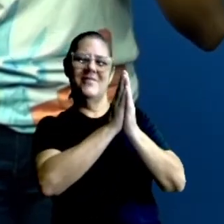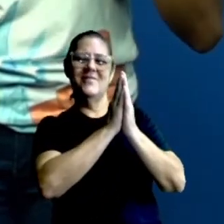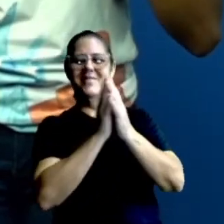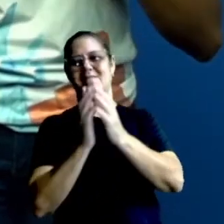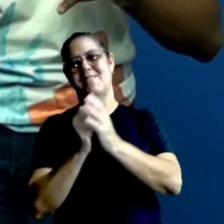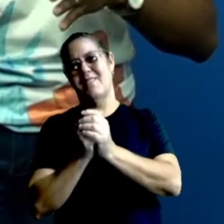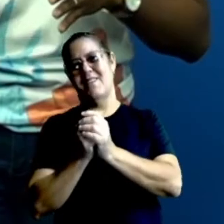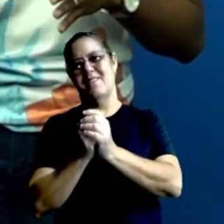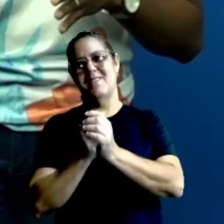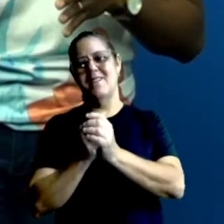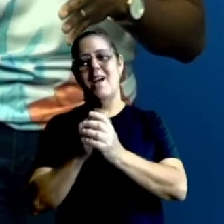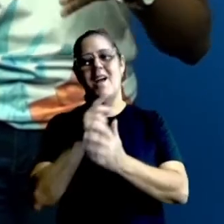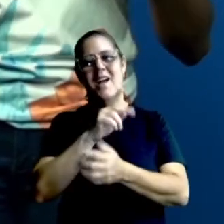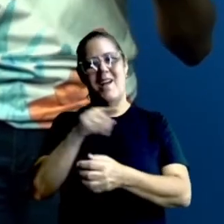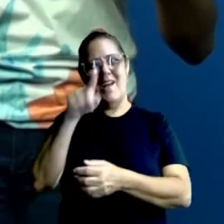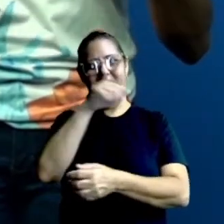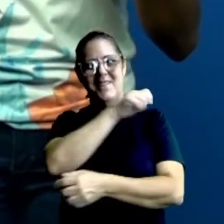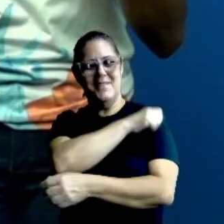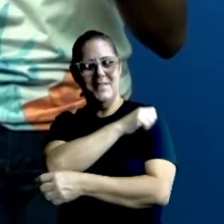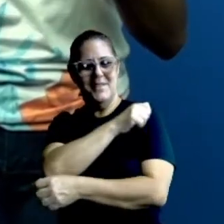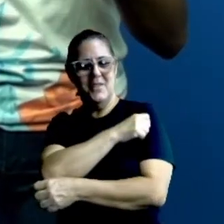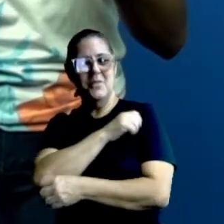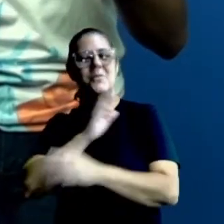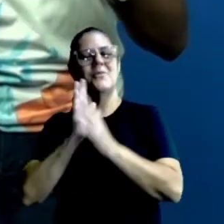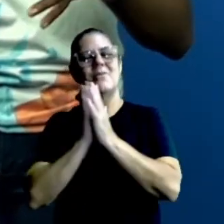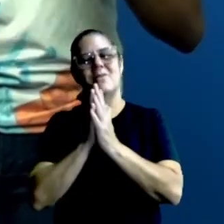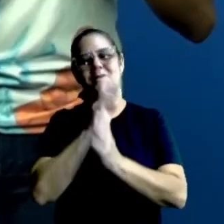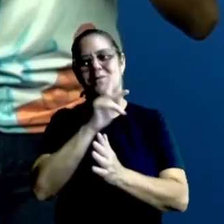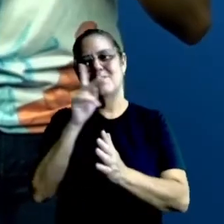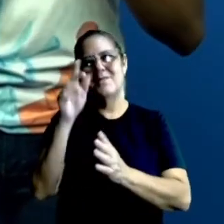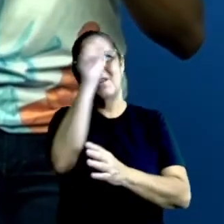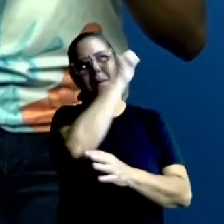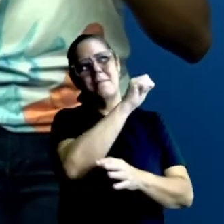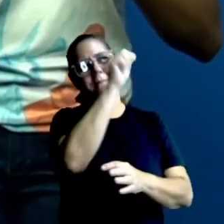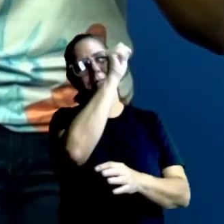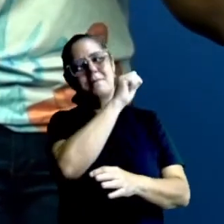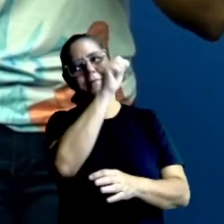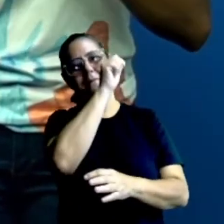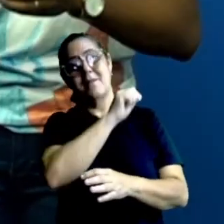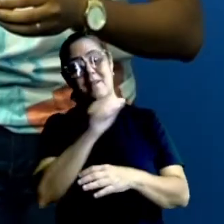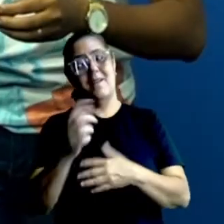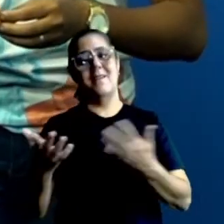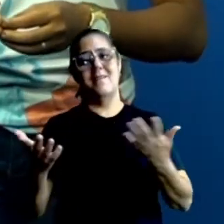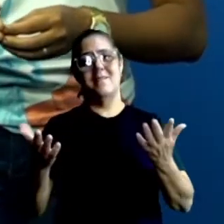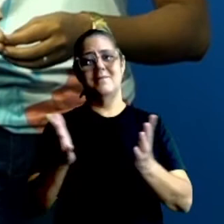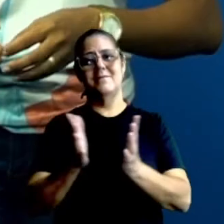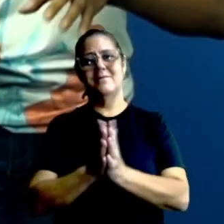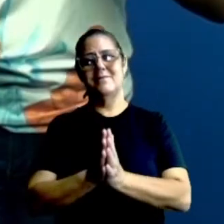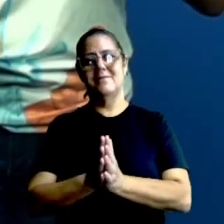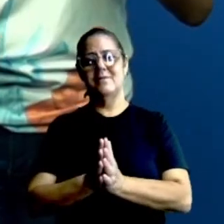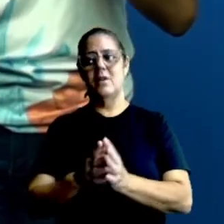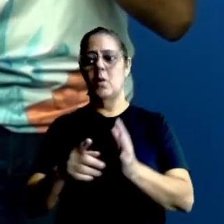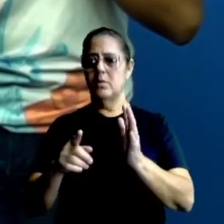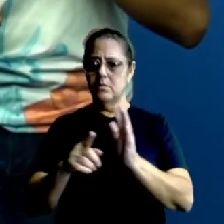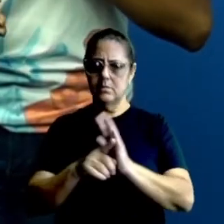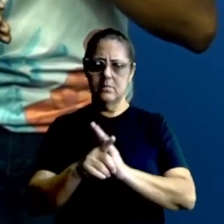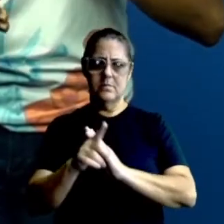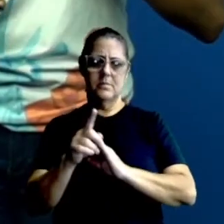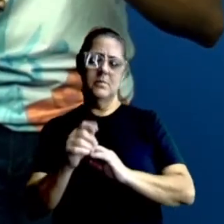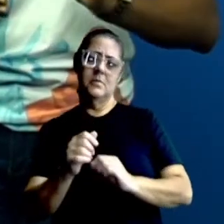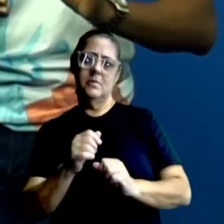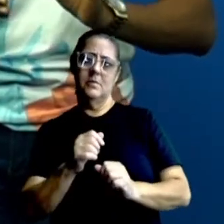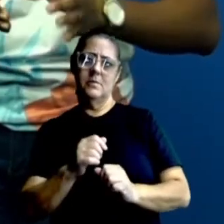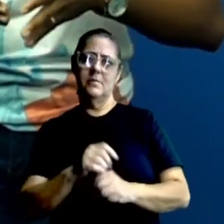essa aí muitos alunos gostam de pedir para apagar o quadro e Quando surgir exatamente essa pergunta você